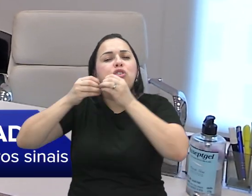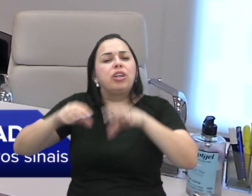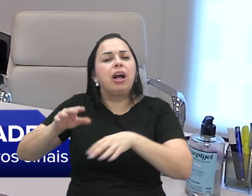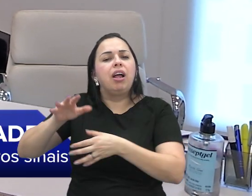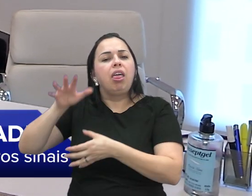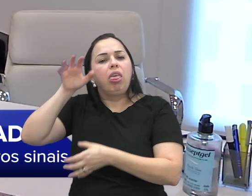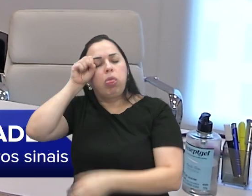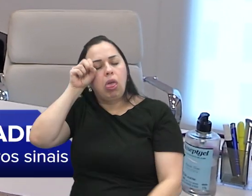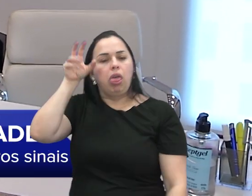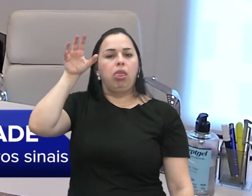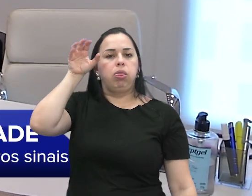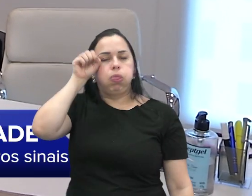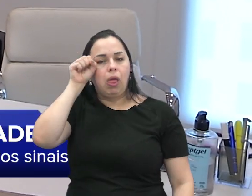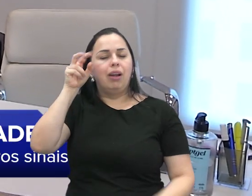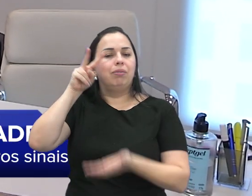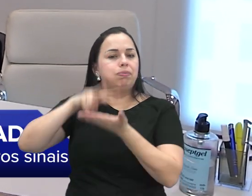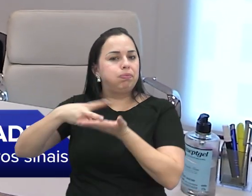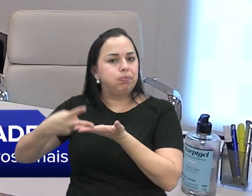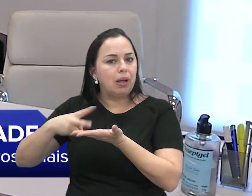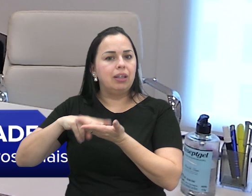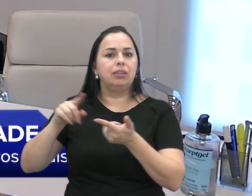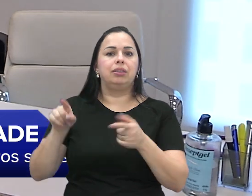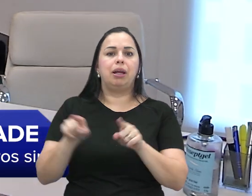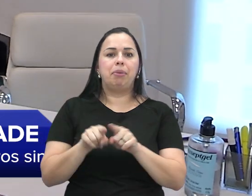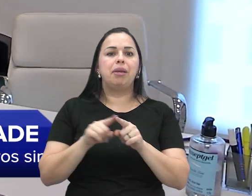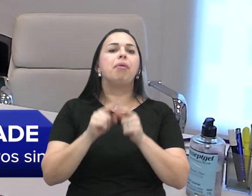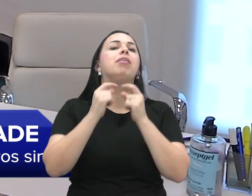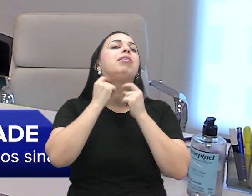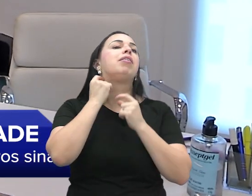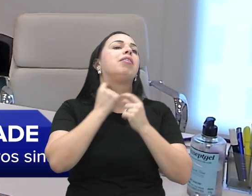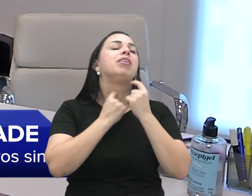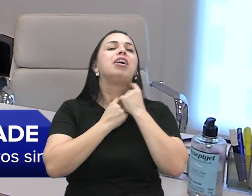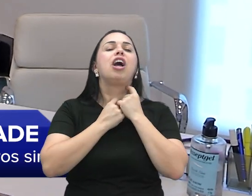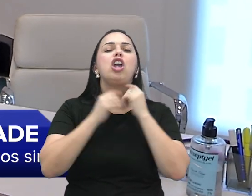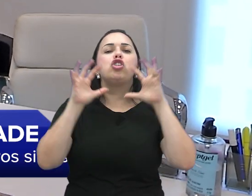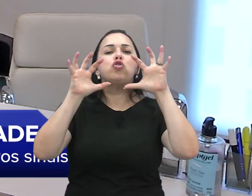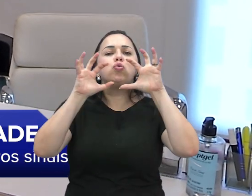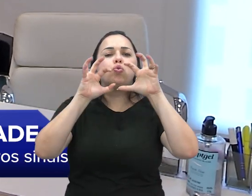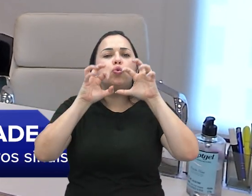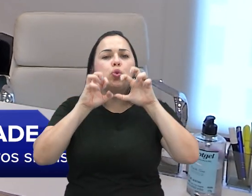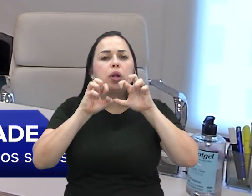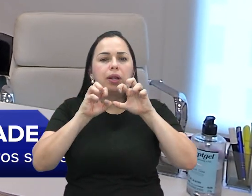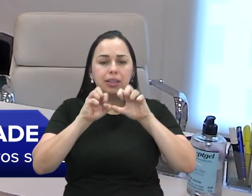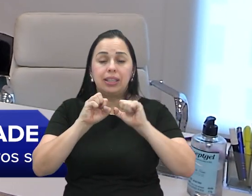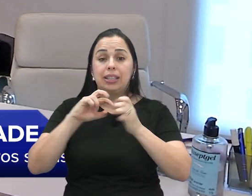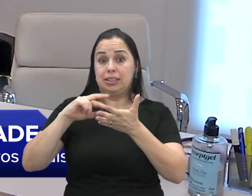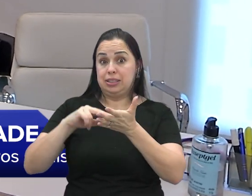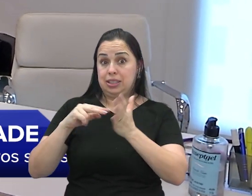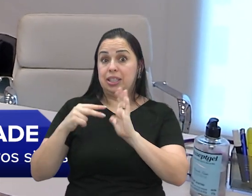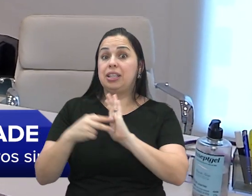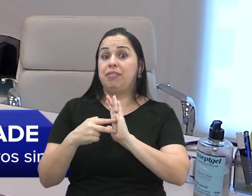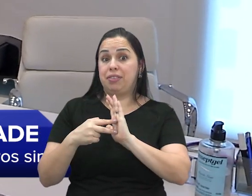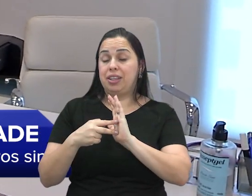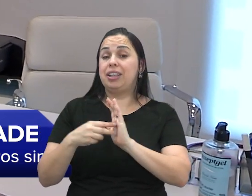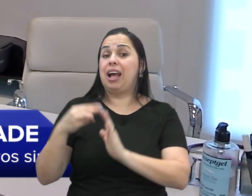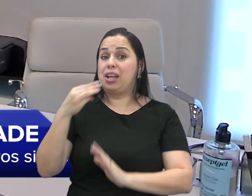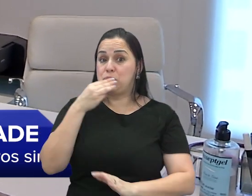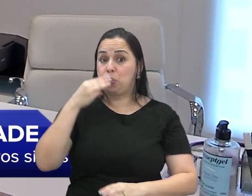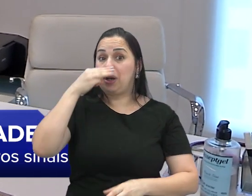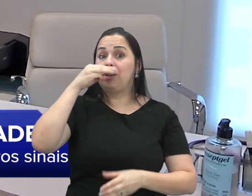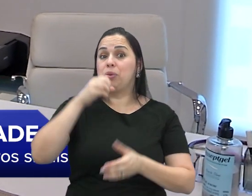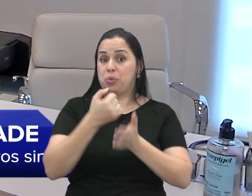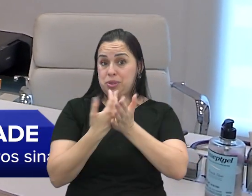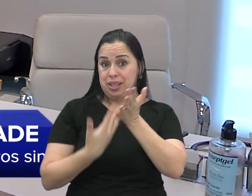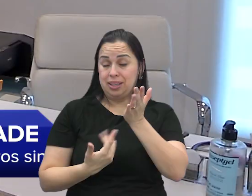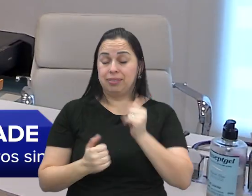né? Se tiver um quadro de resistência à insulina associada, a gente pode perceber as manchas escurecidas no pescoço, indicando esse excesso de